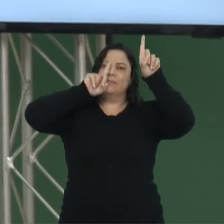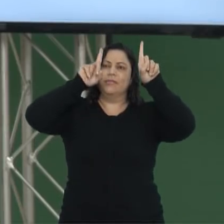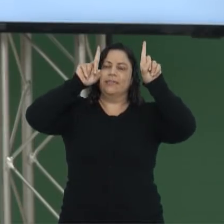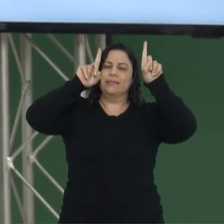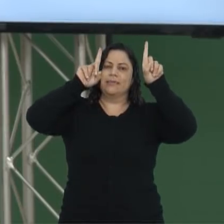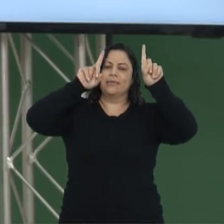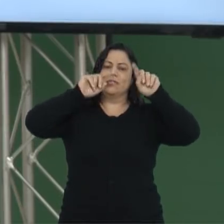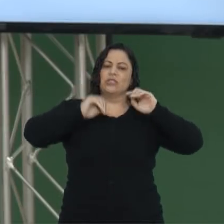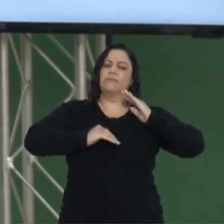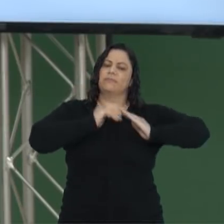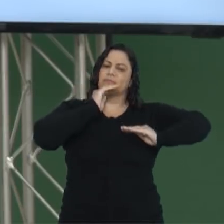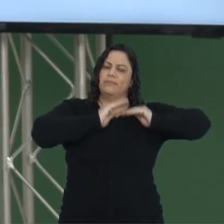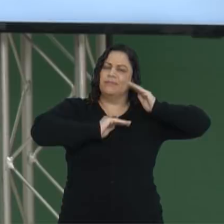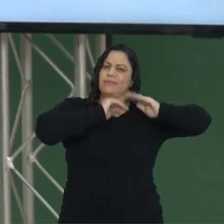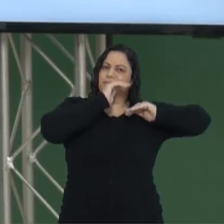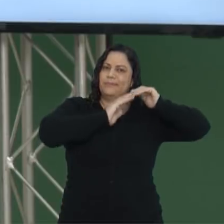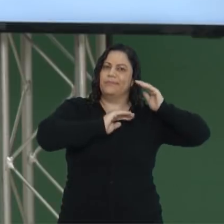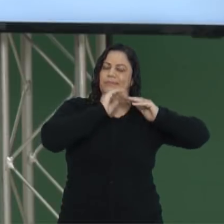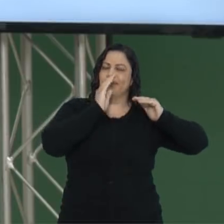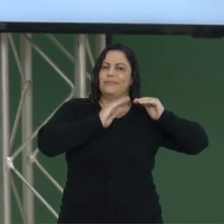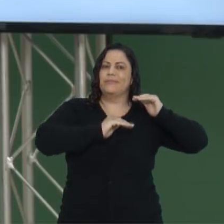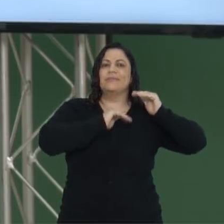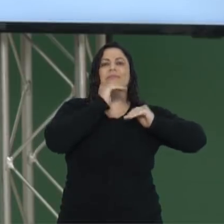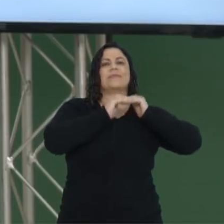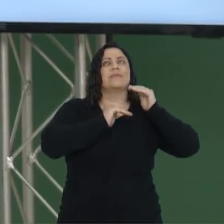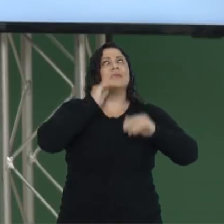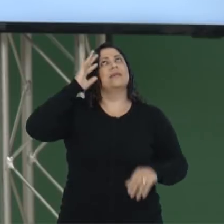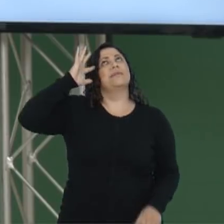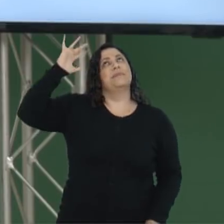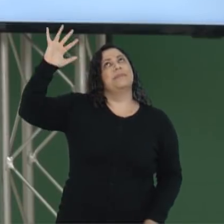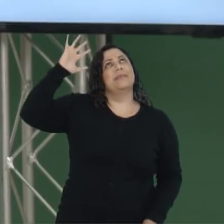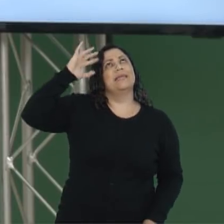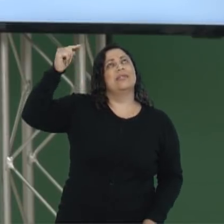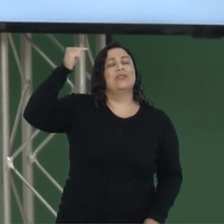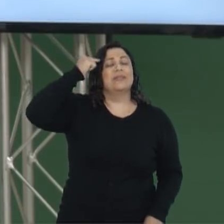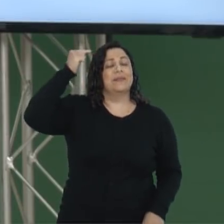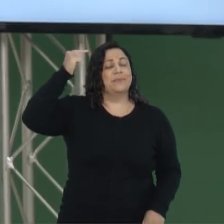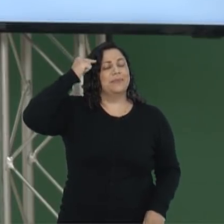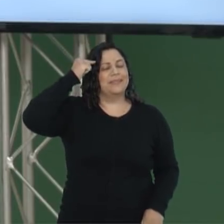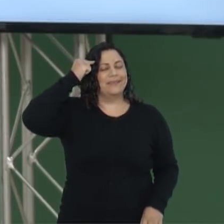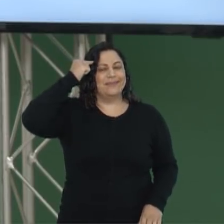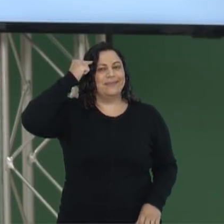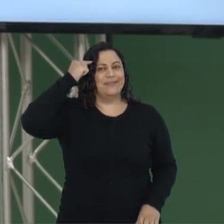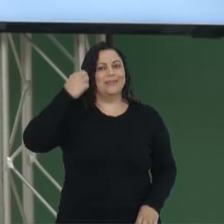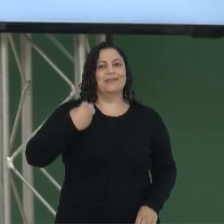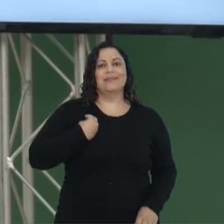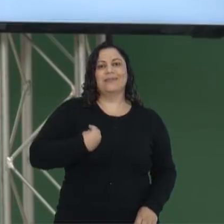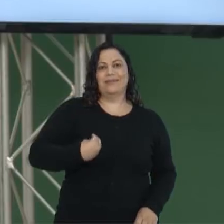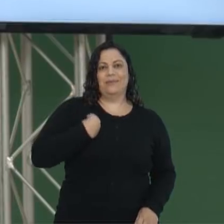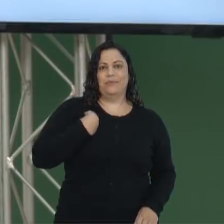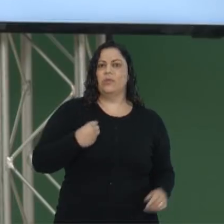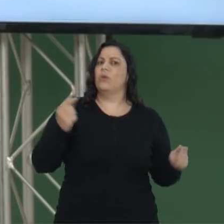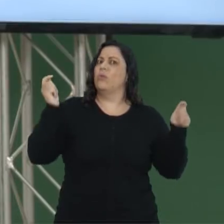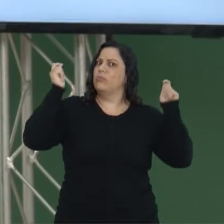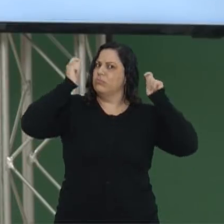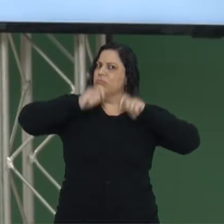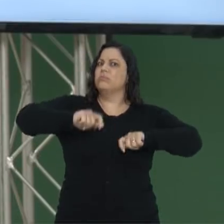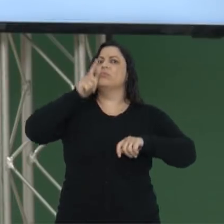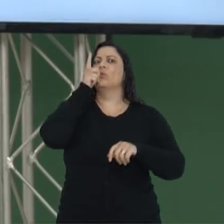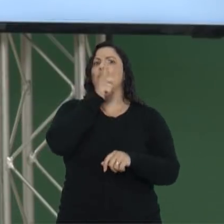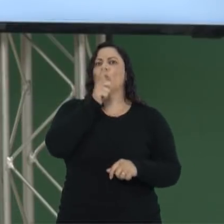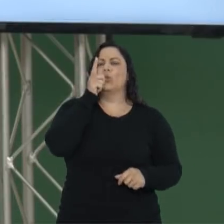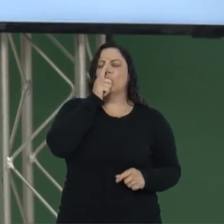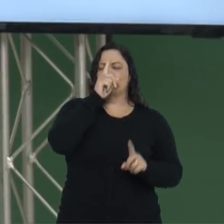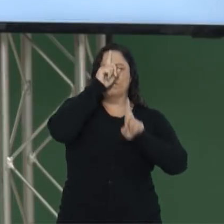sejam construídas, sejam imaginadas, pensadas na minha vida. Eu posso criar mais, né? Nesse sentido